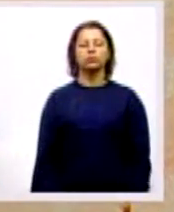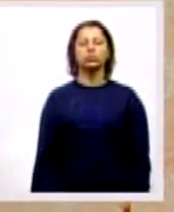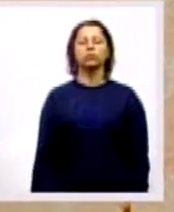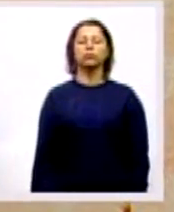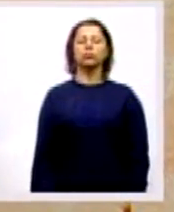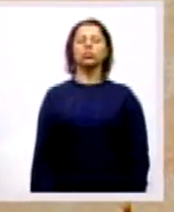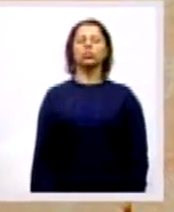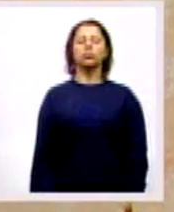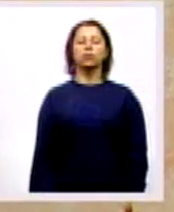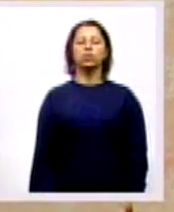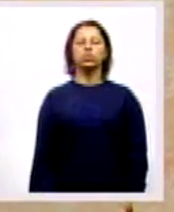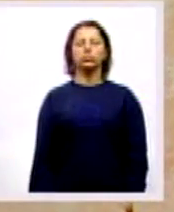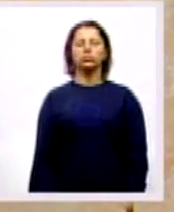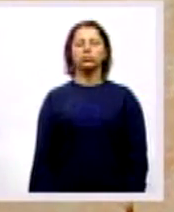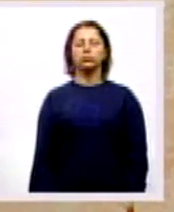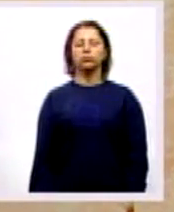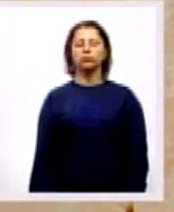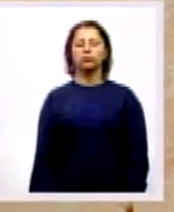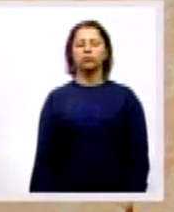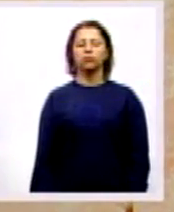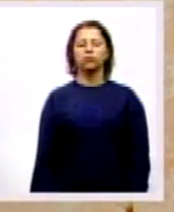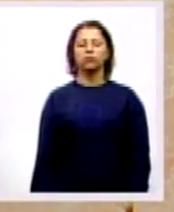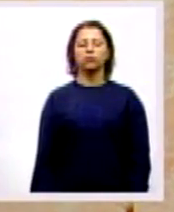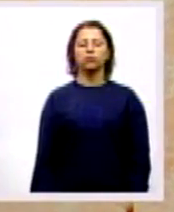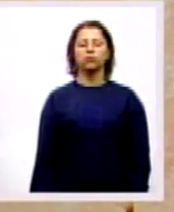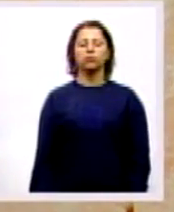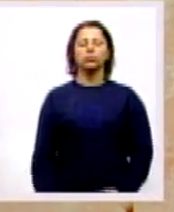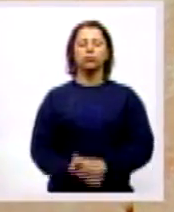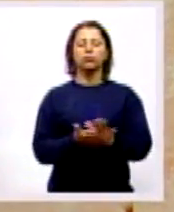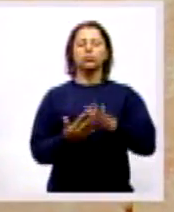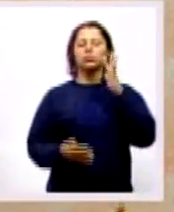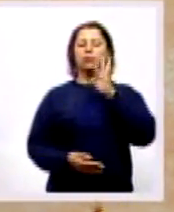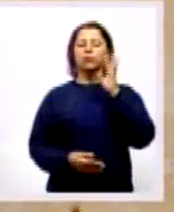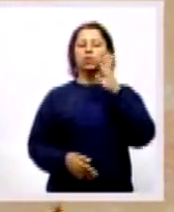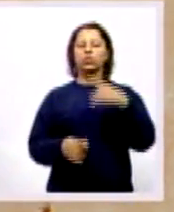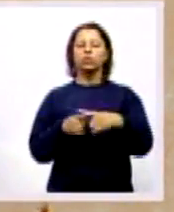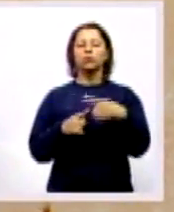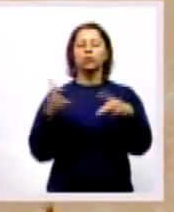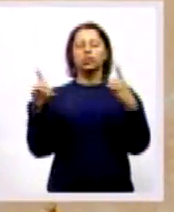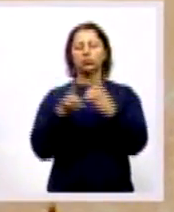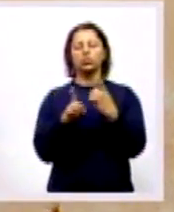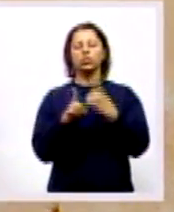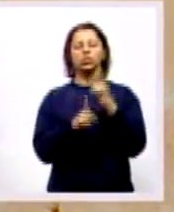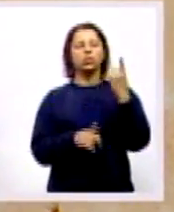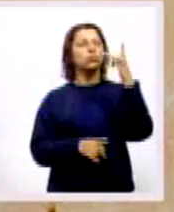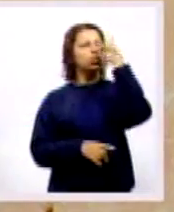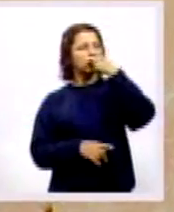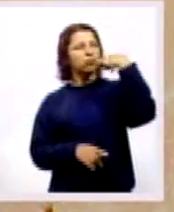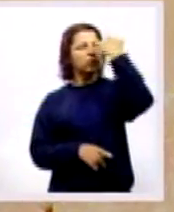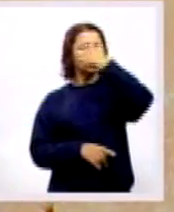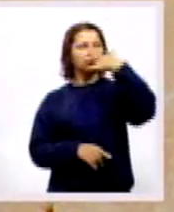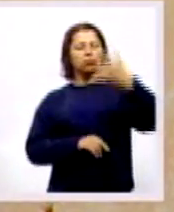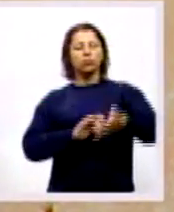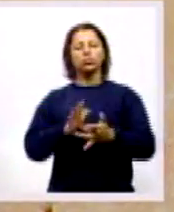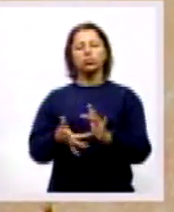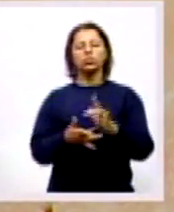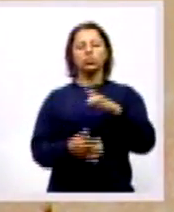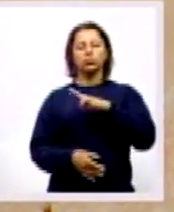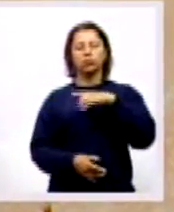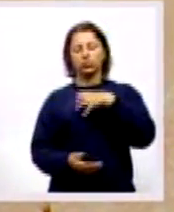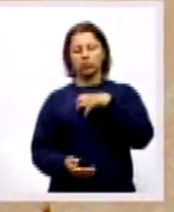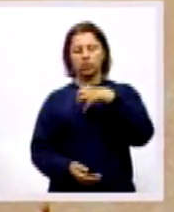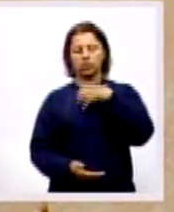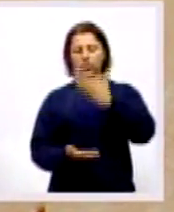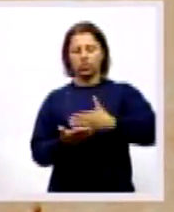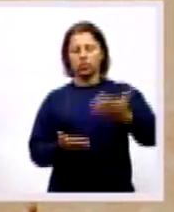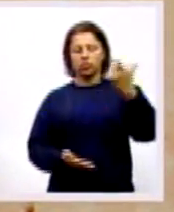Eu fico poema sem graça, sem rima. Porque eu descobri que nos seus olhos há um jeito de reinaugurar a nossa vida